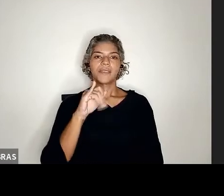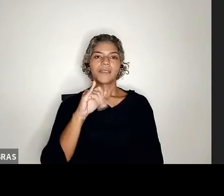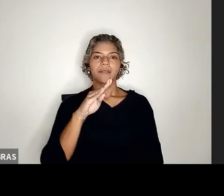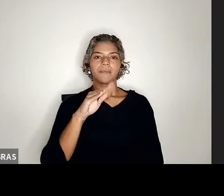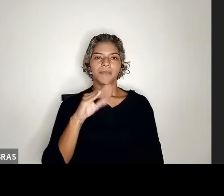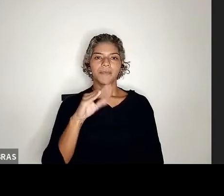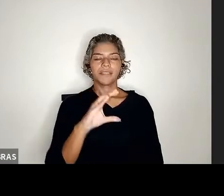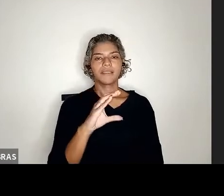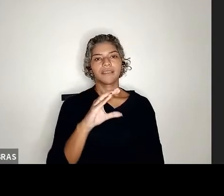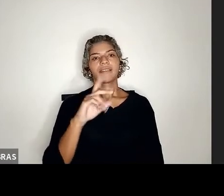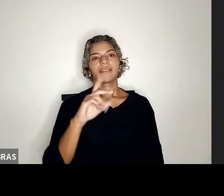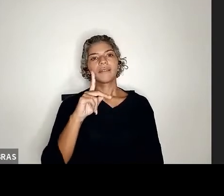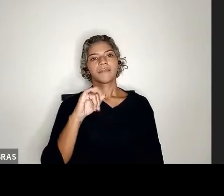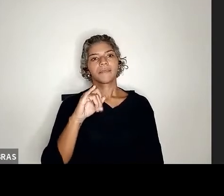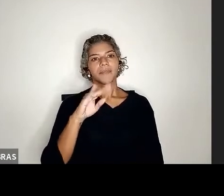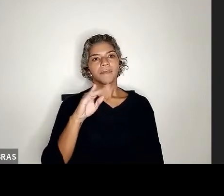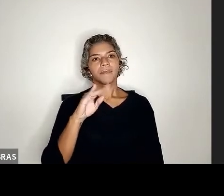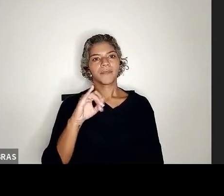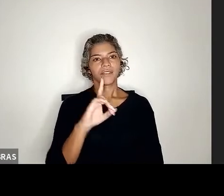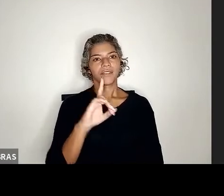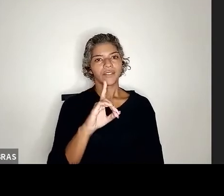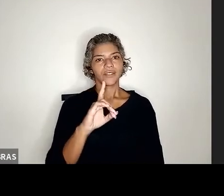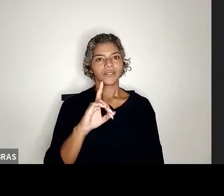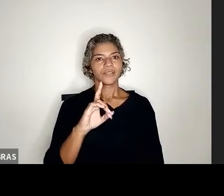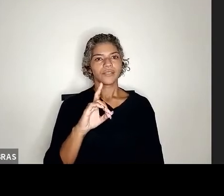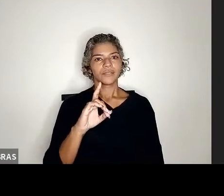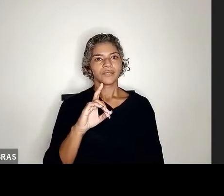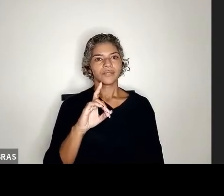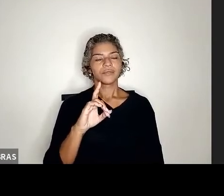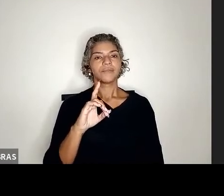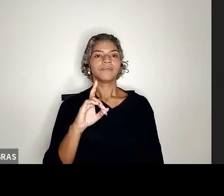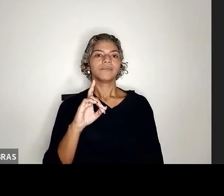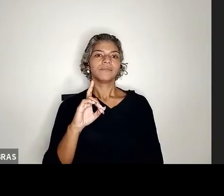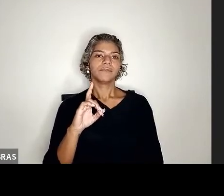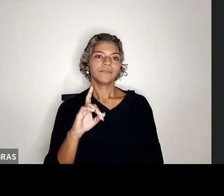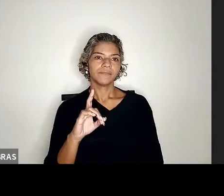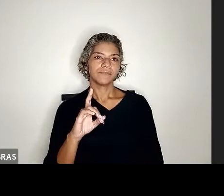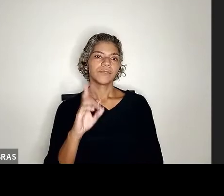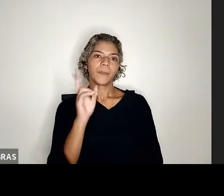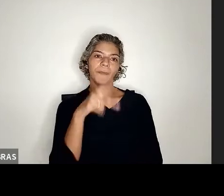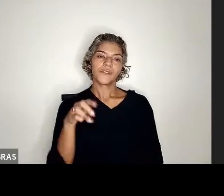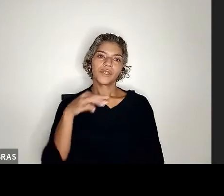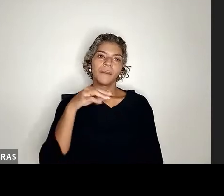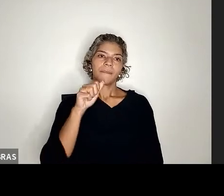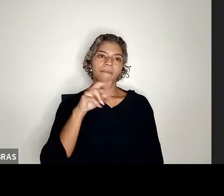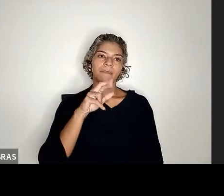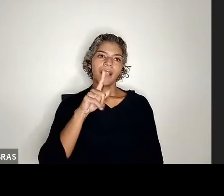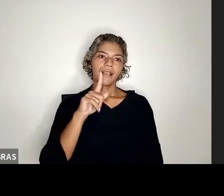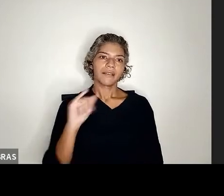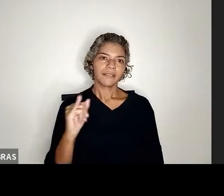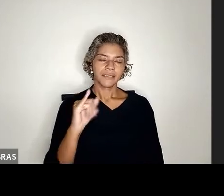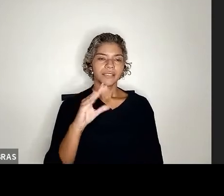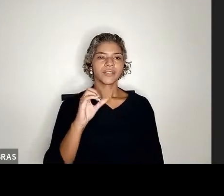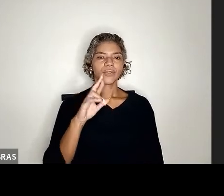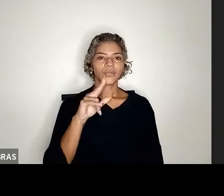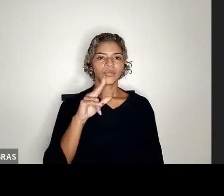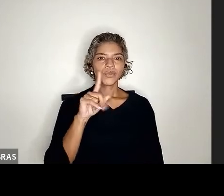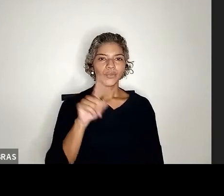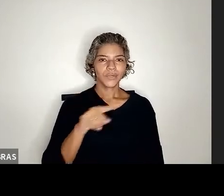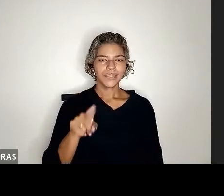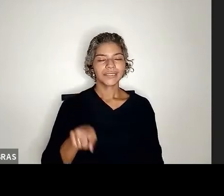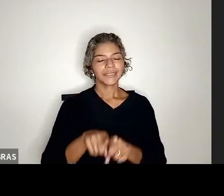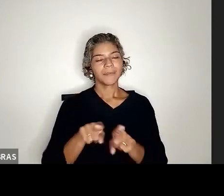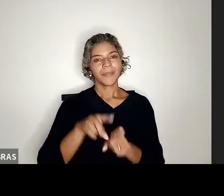PIBIT, Cristiana Araripe Ferreira, professora Marli Cruz, professora Rosali Magalhães.